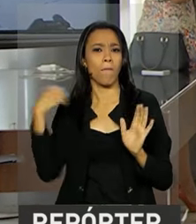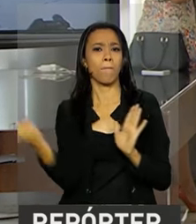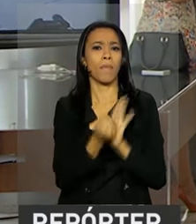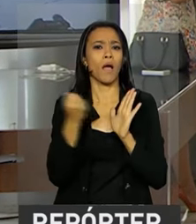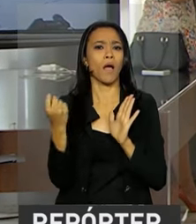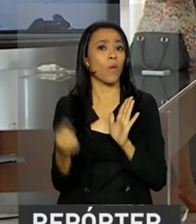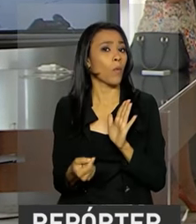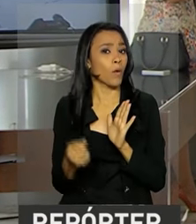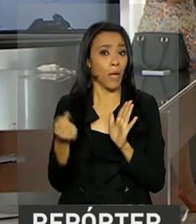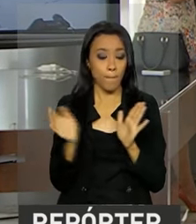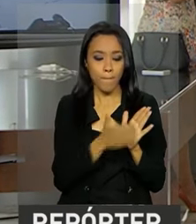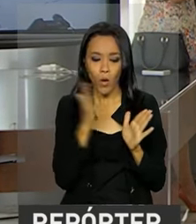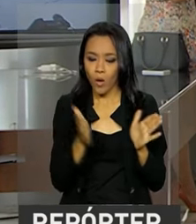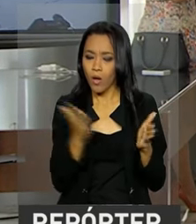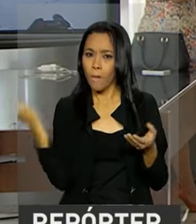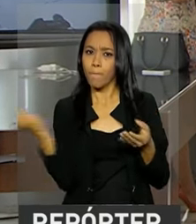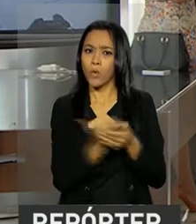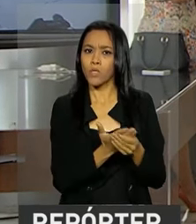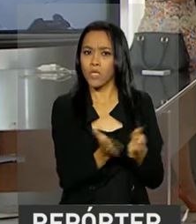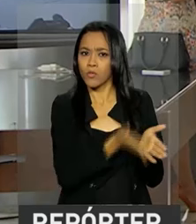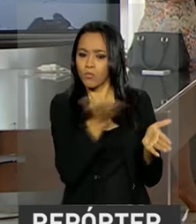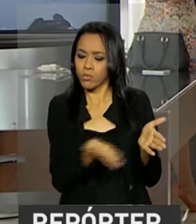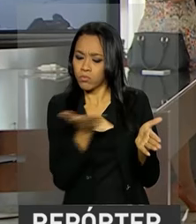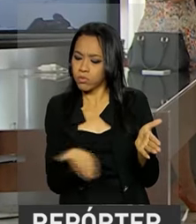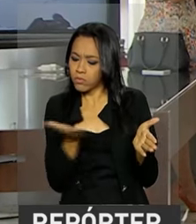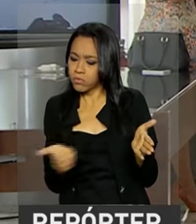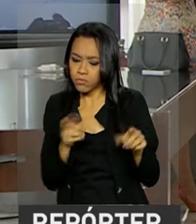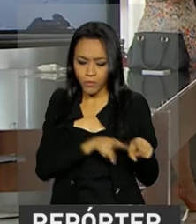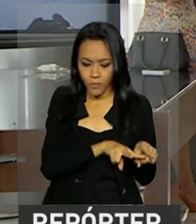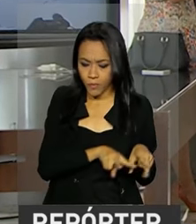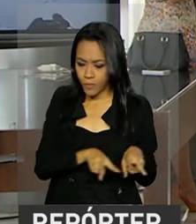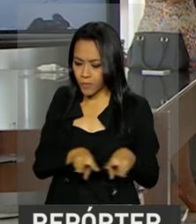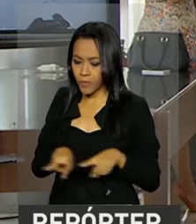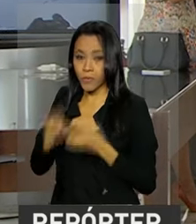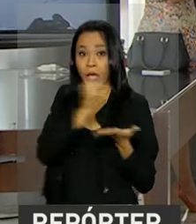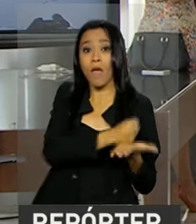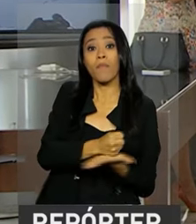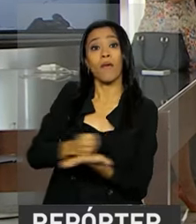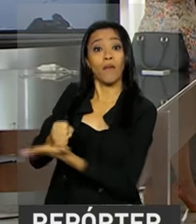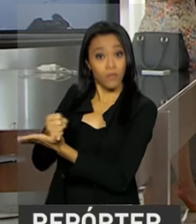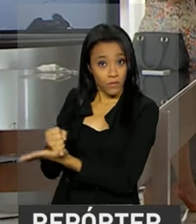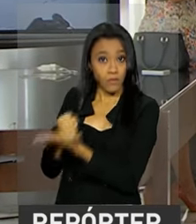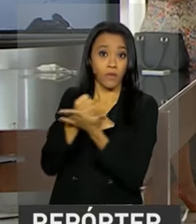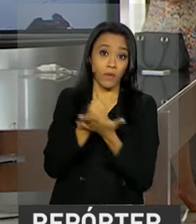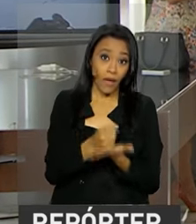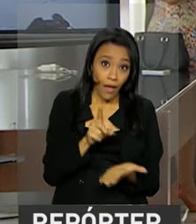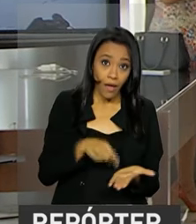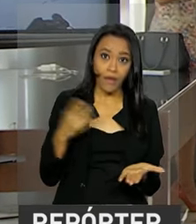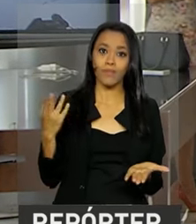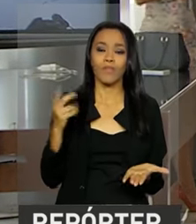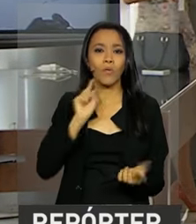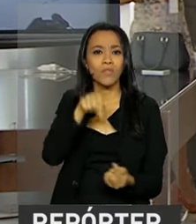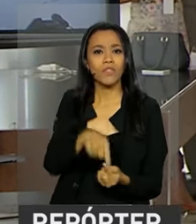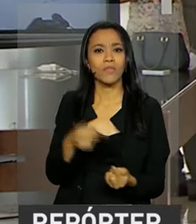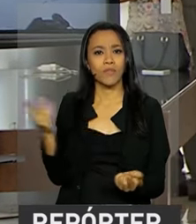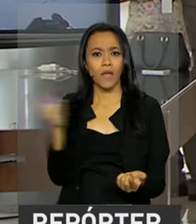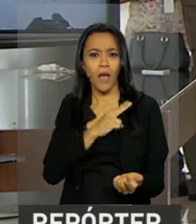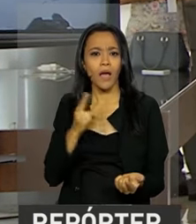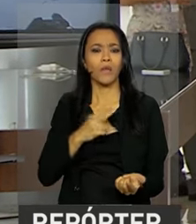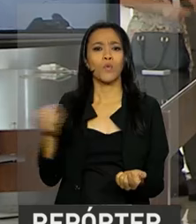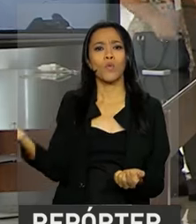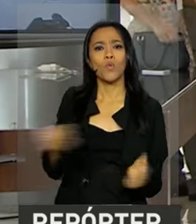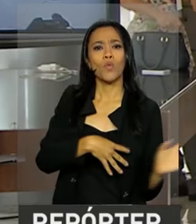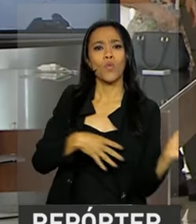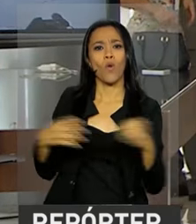de processos e produtos farmacêuticos, o que também vai buscar aí agilizar a entrada de